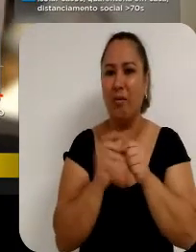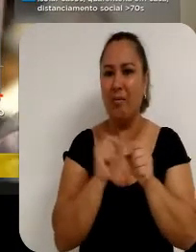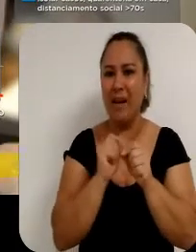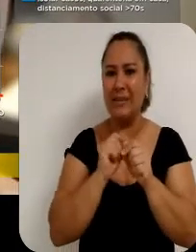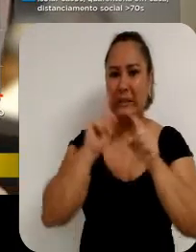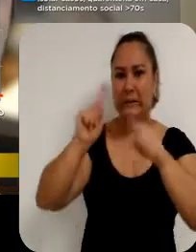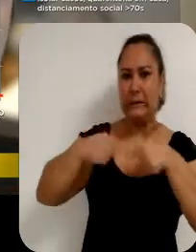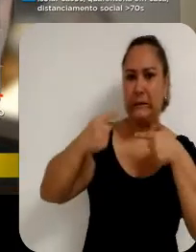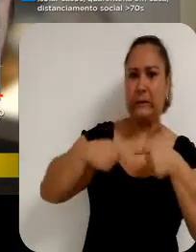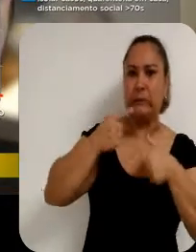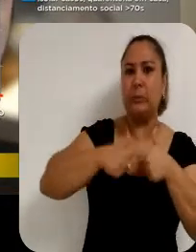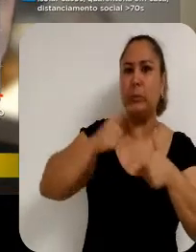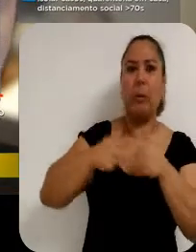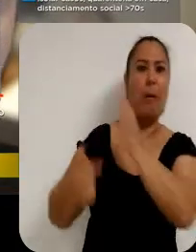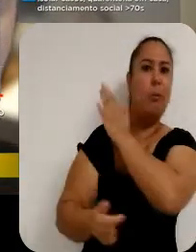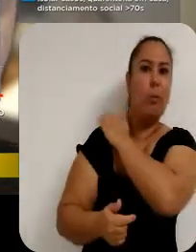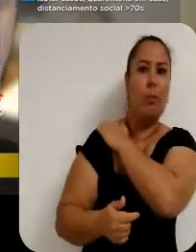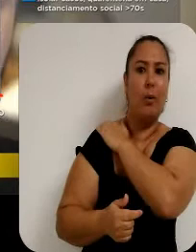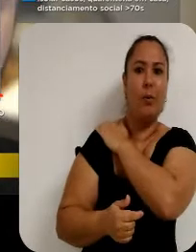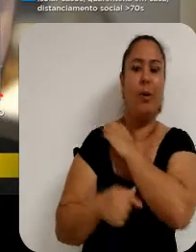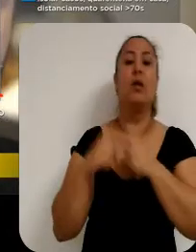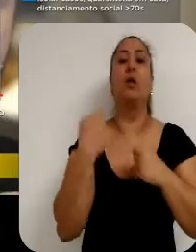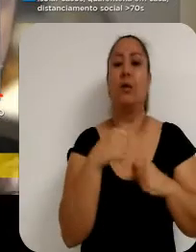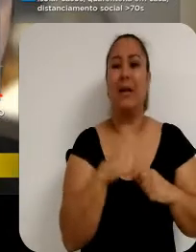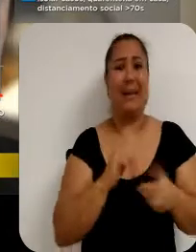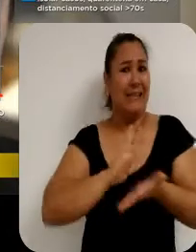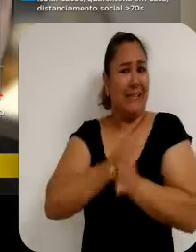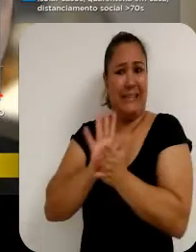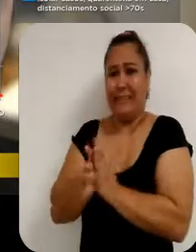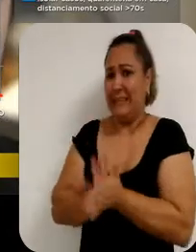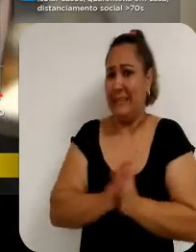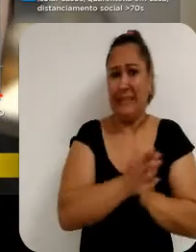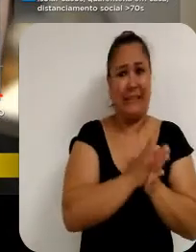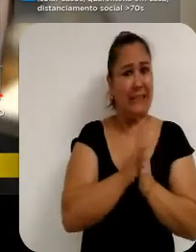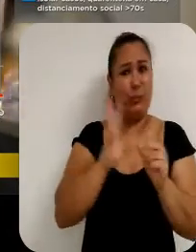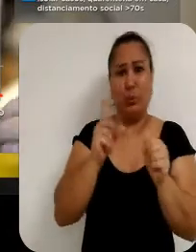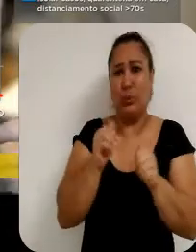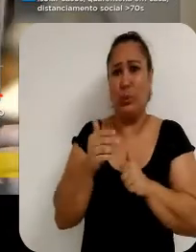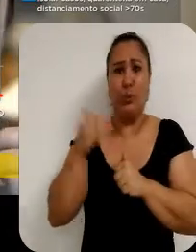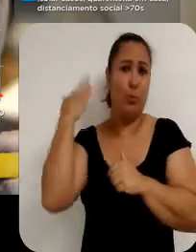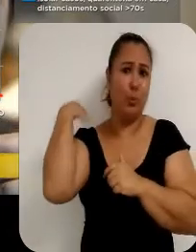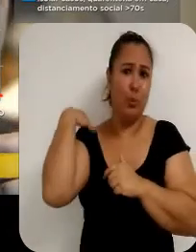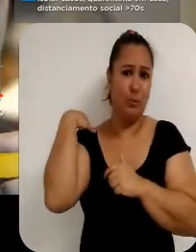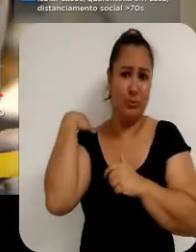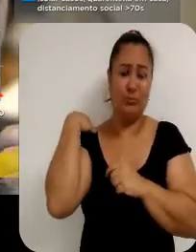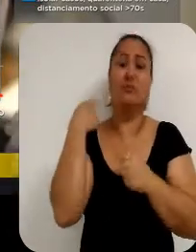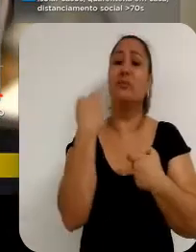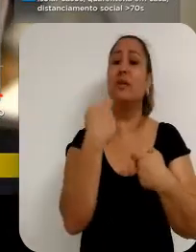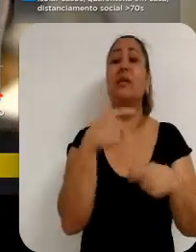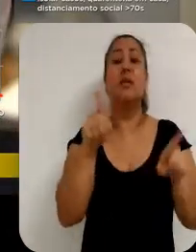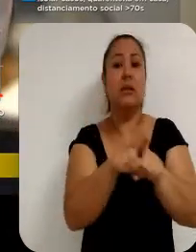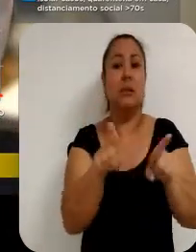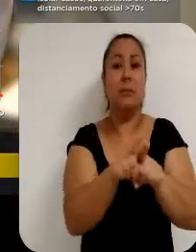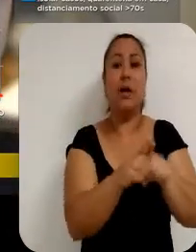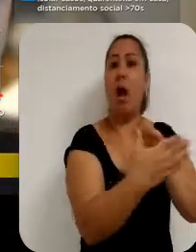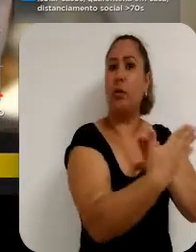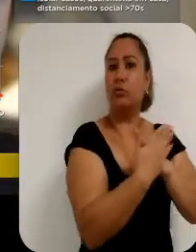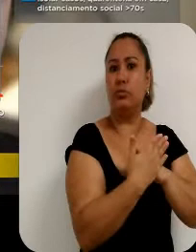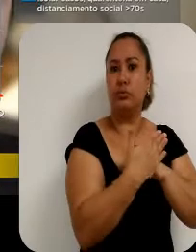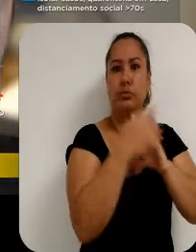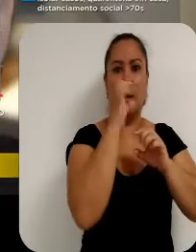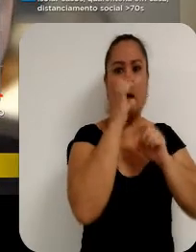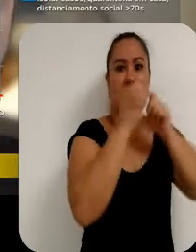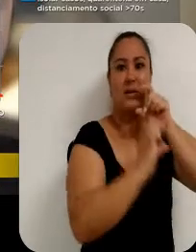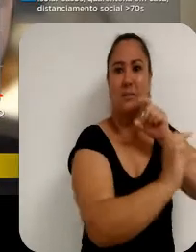Então ele faz as duas coisas, ele destrói a pele do pulmão, que faz a respiração, e ele enche o pulmão de água e depois de sangue, e a pessoa